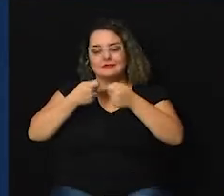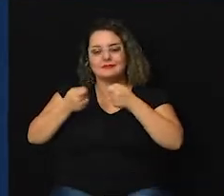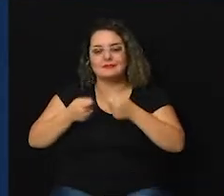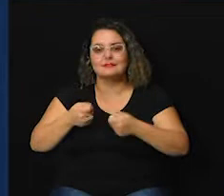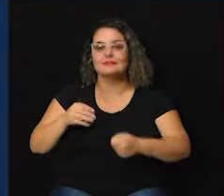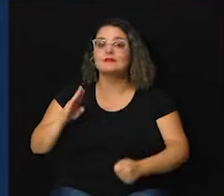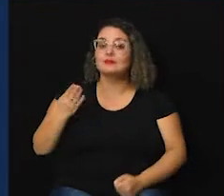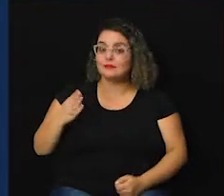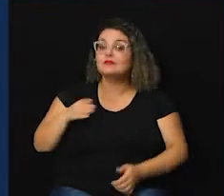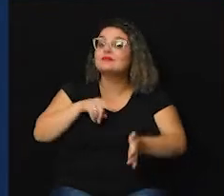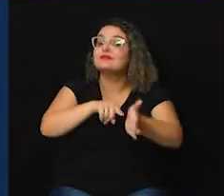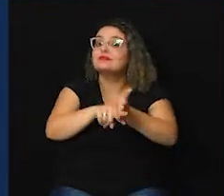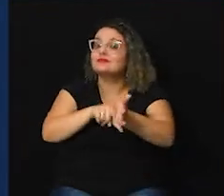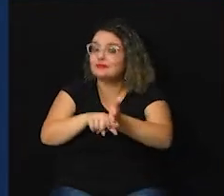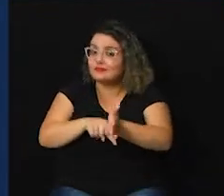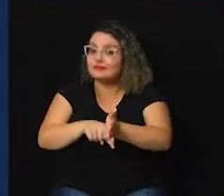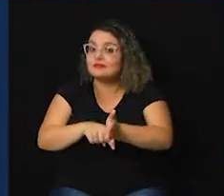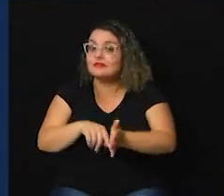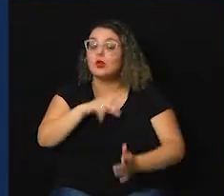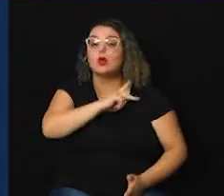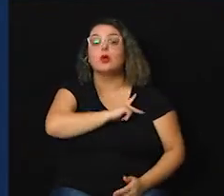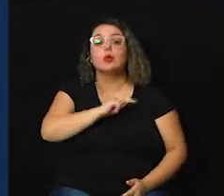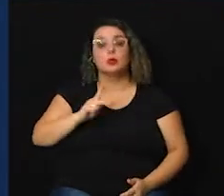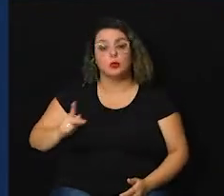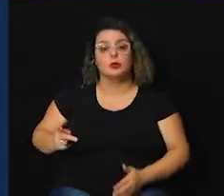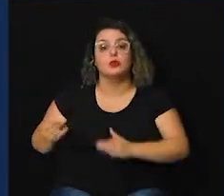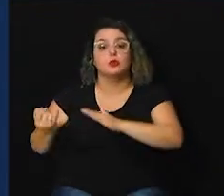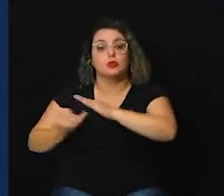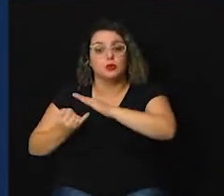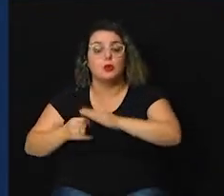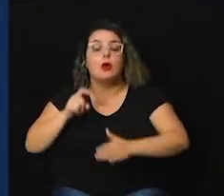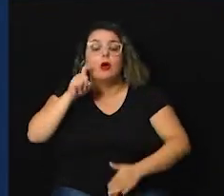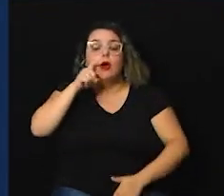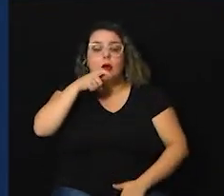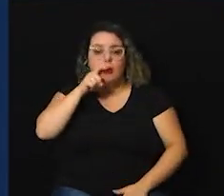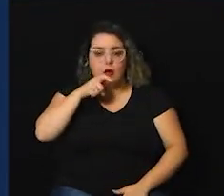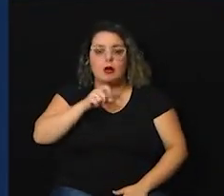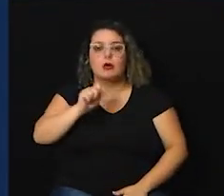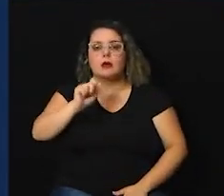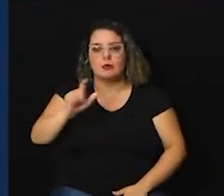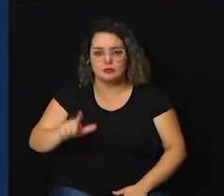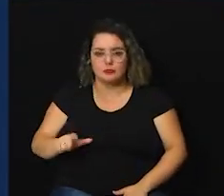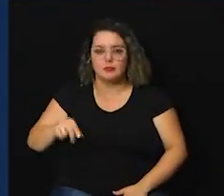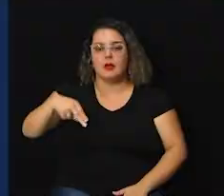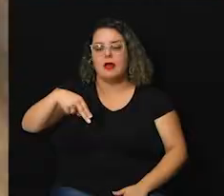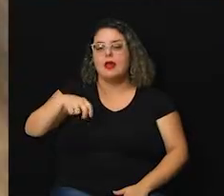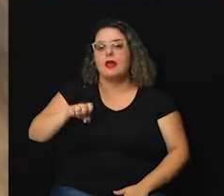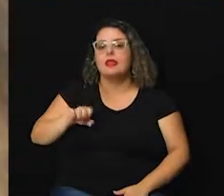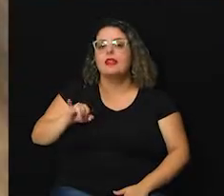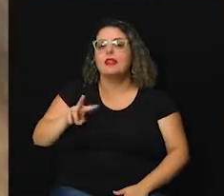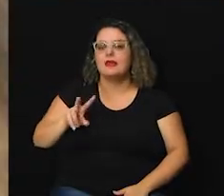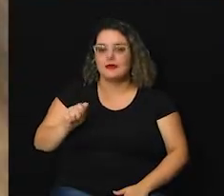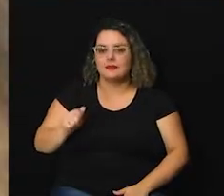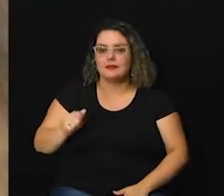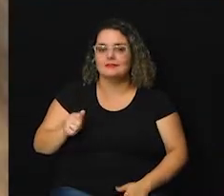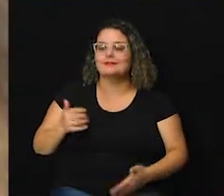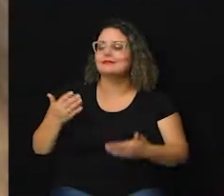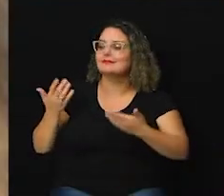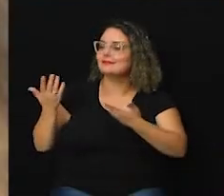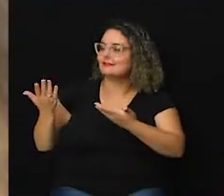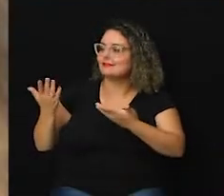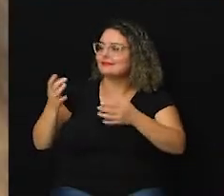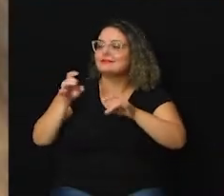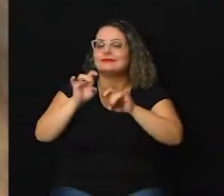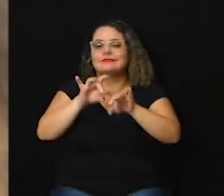é a bióloga, pesquisadora e presidente do Instituto Arara Azul, Neiva Guedes. A Neiva está aqui com a gente de